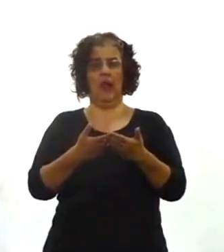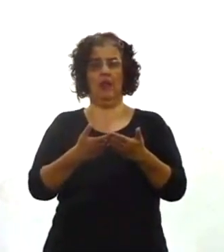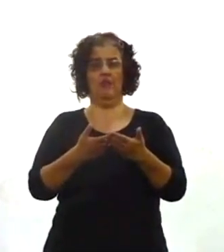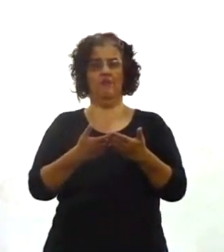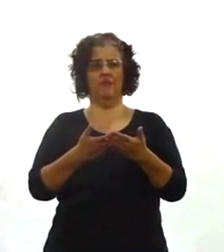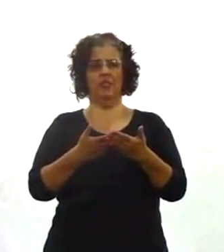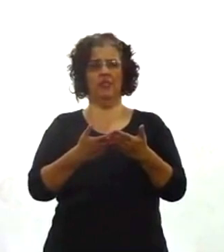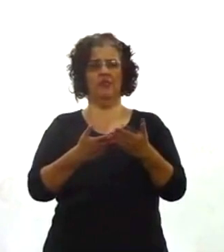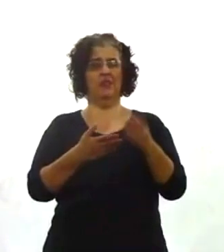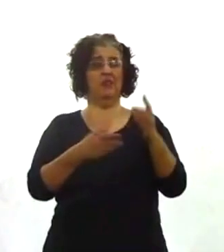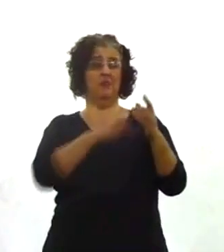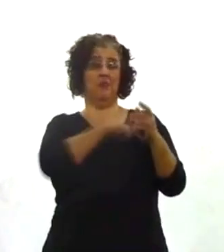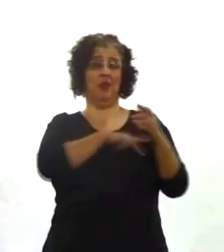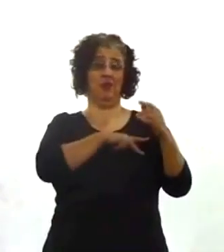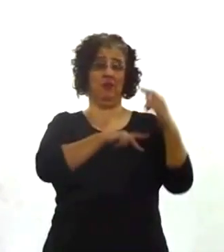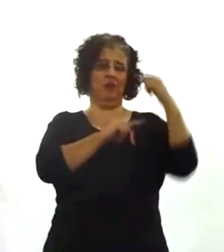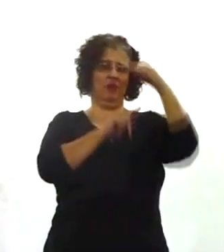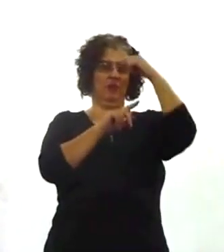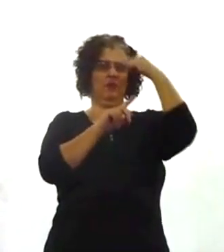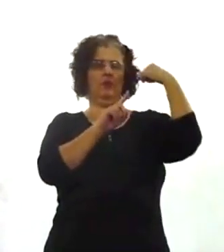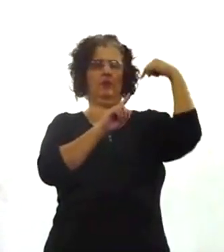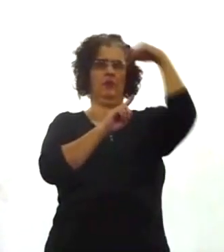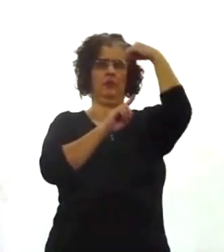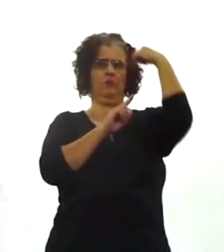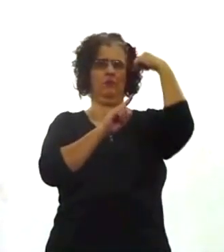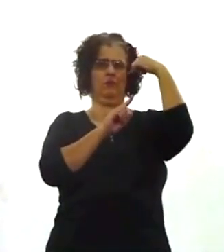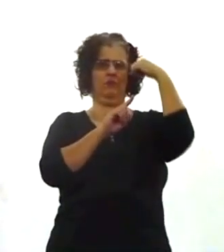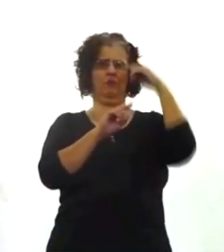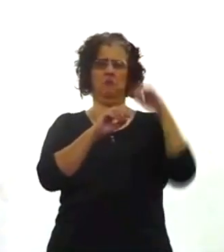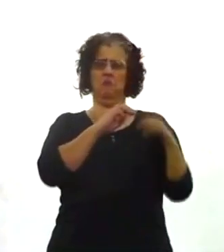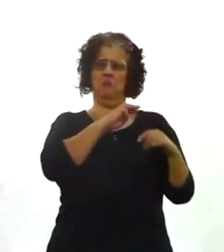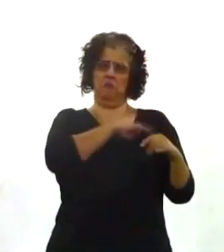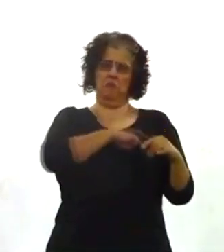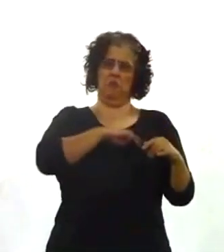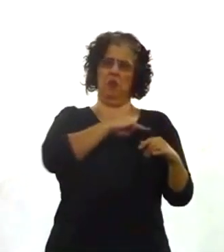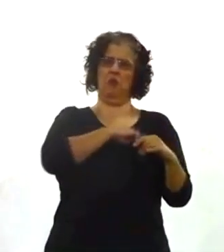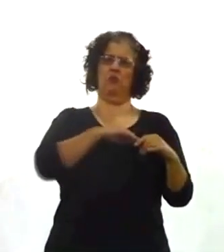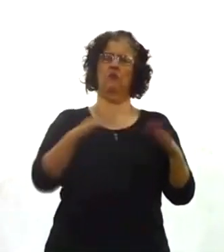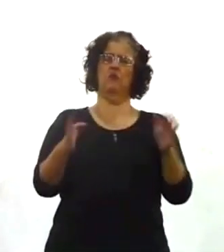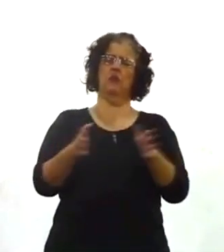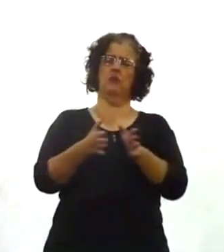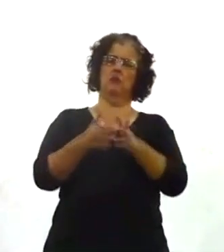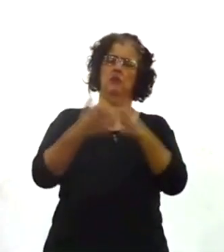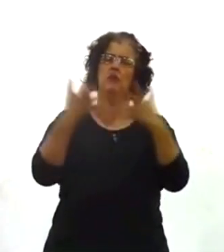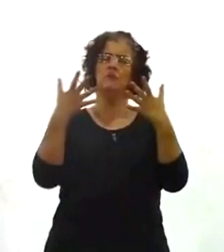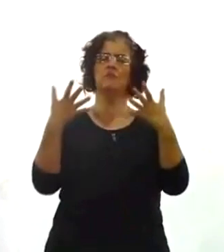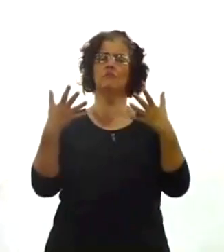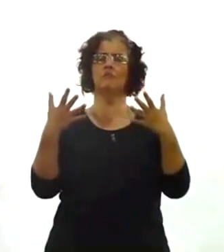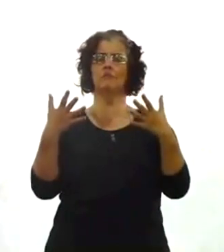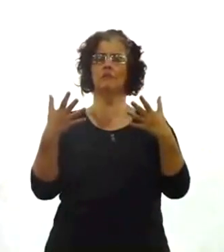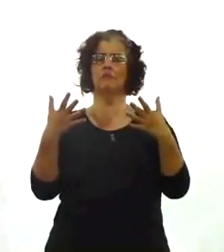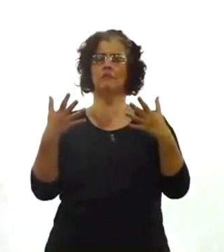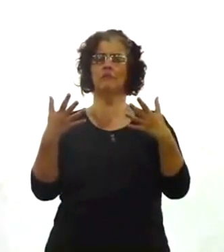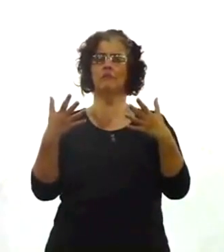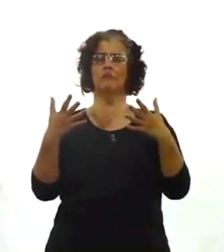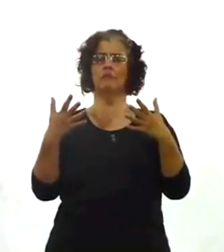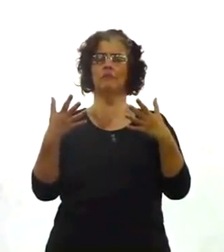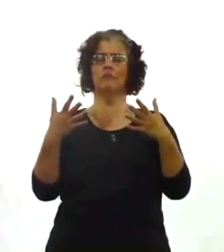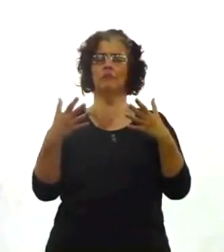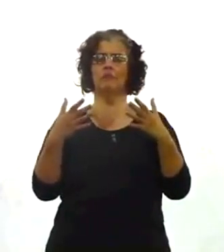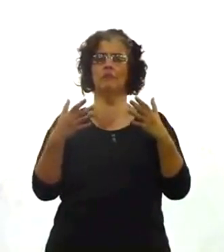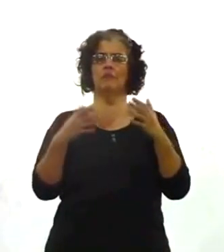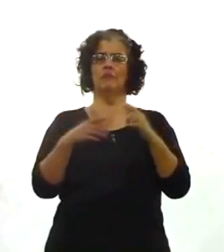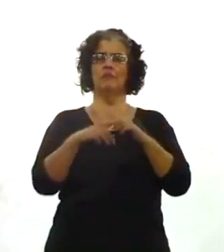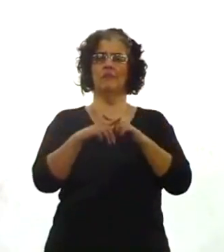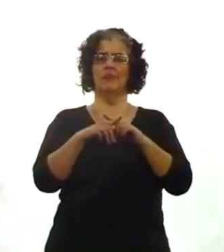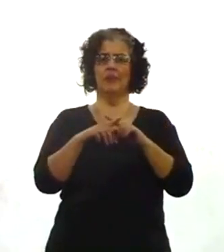Santo Paulo, o grande missionário, mas nós não pensamos que um homem como este